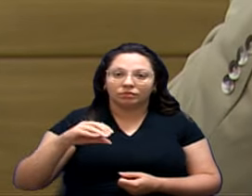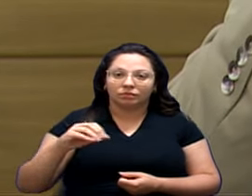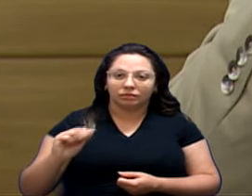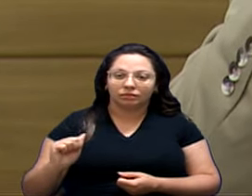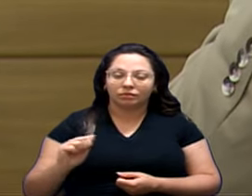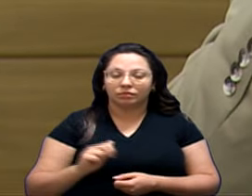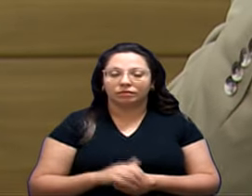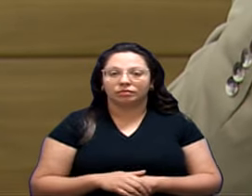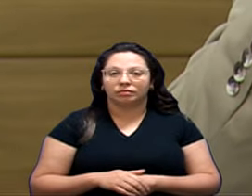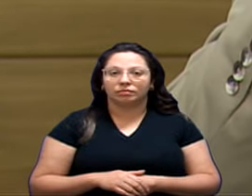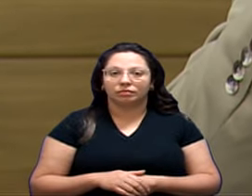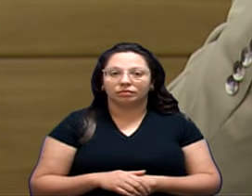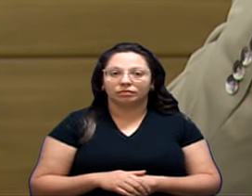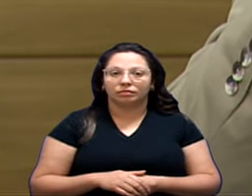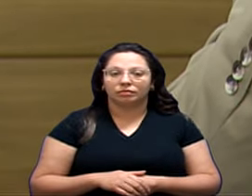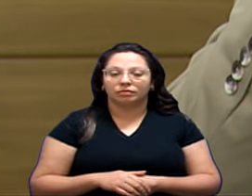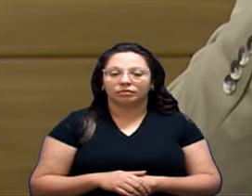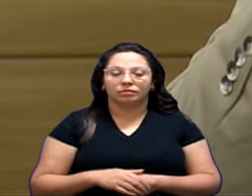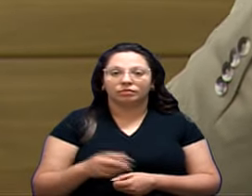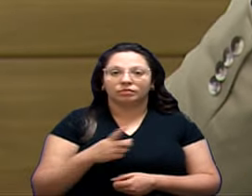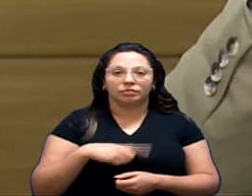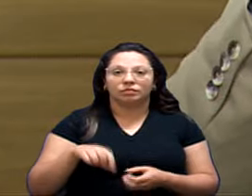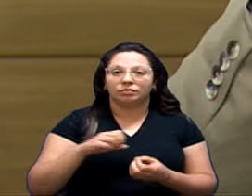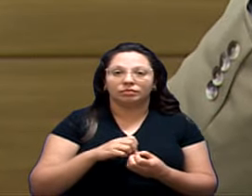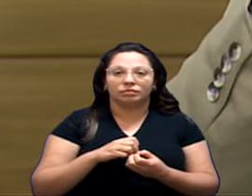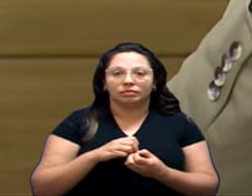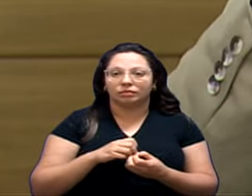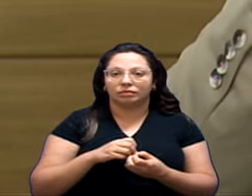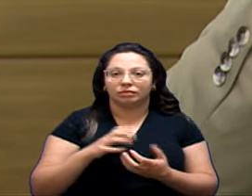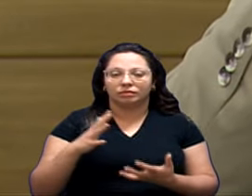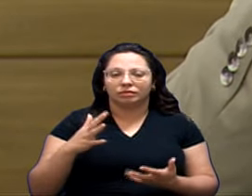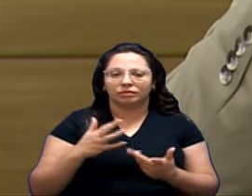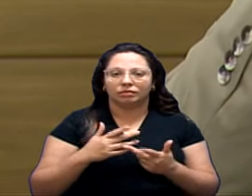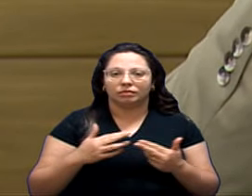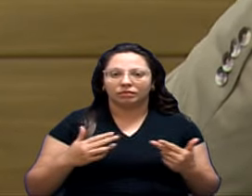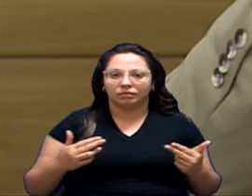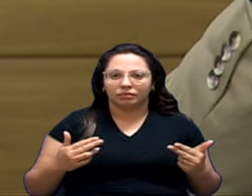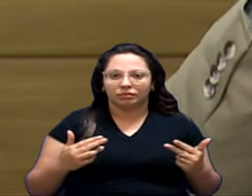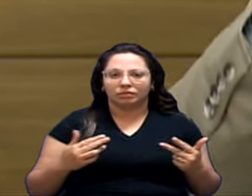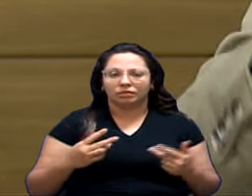criar um degradê vamos dizer assim de eh